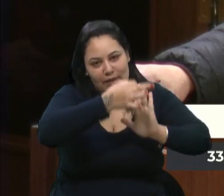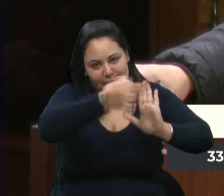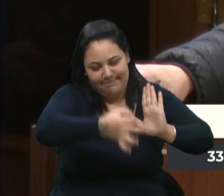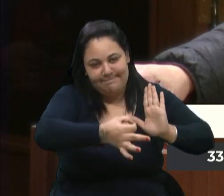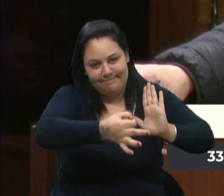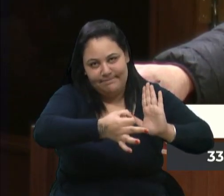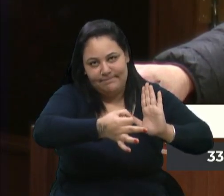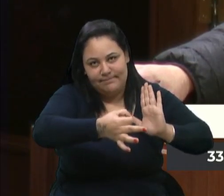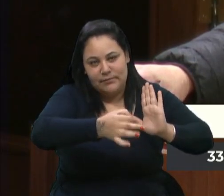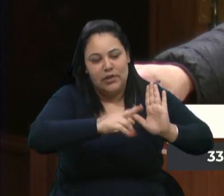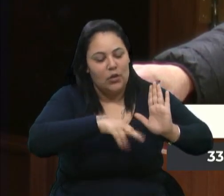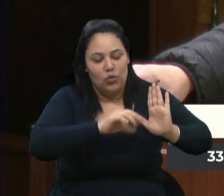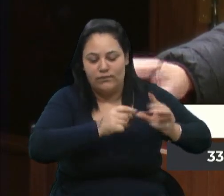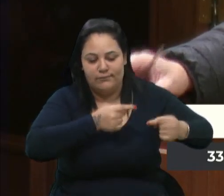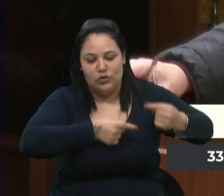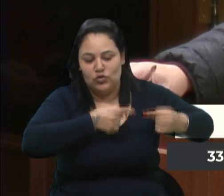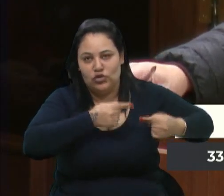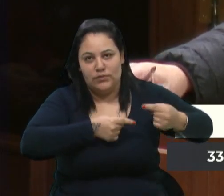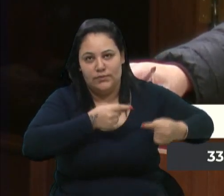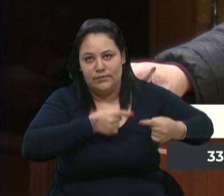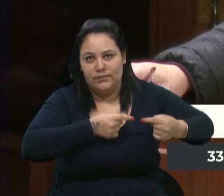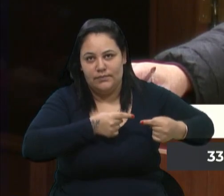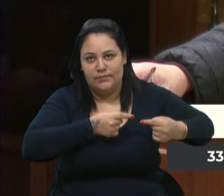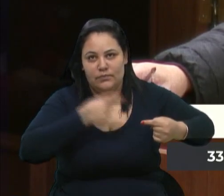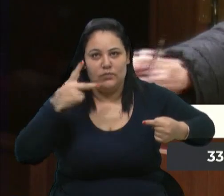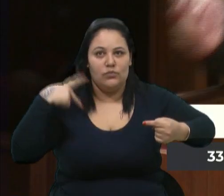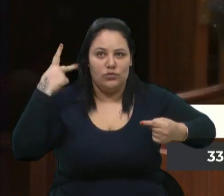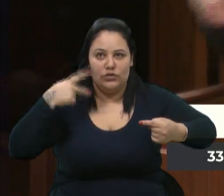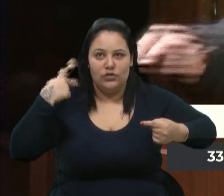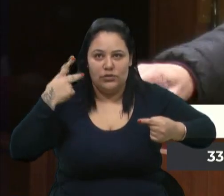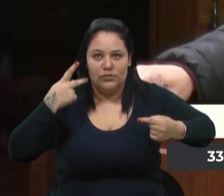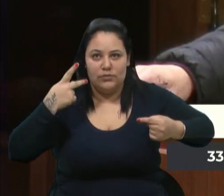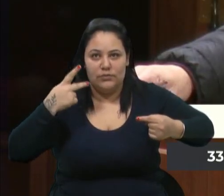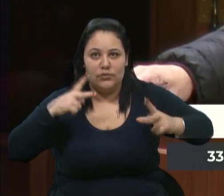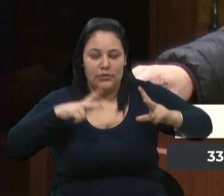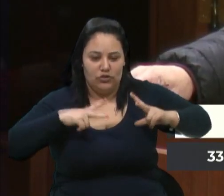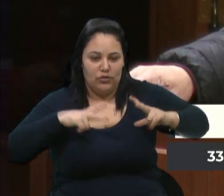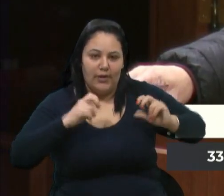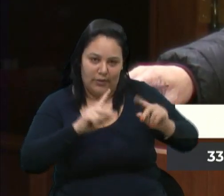levarei qualquer discussão que seja política para o lado pessoal, tá bom?